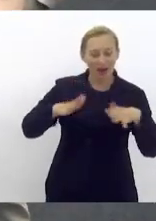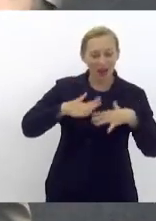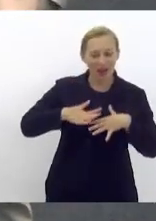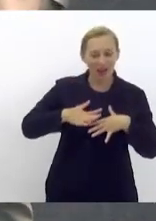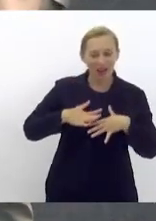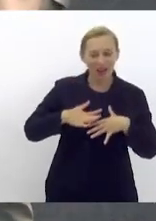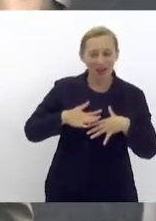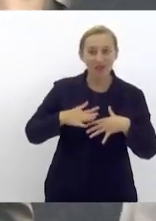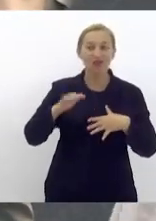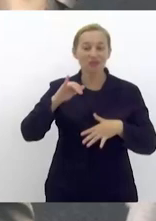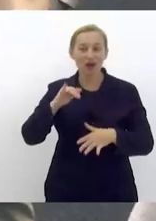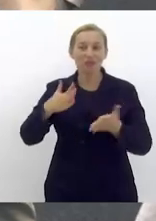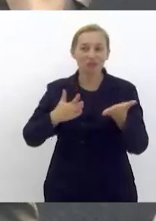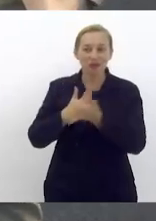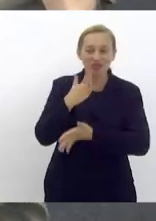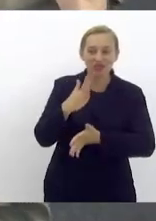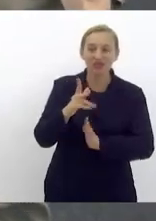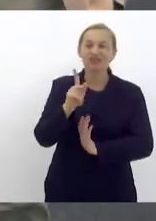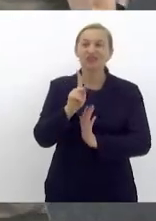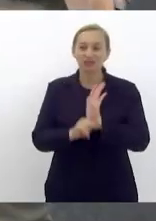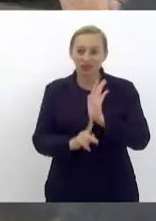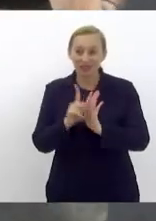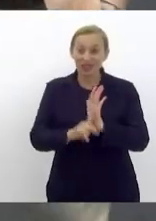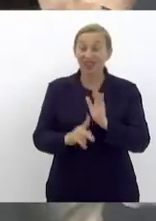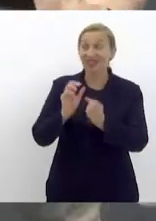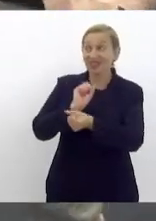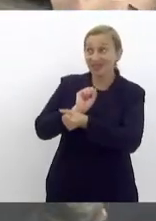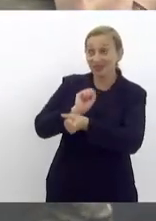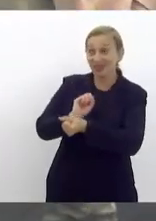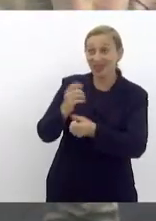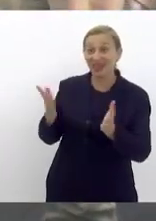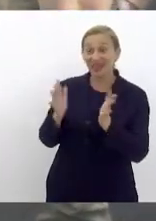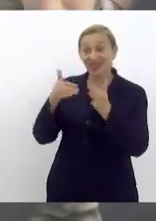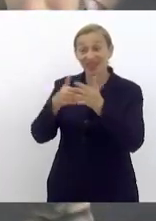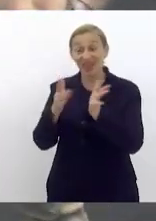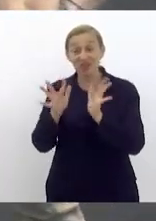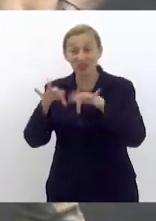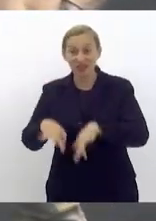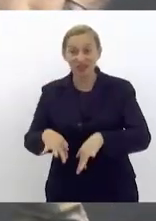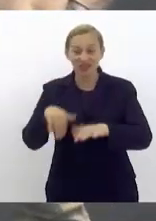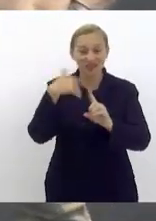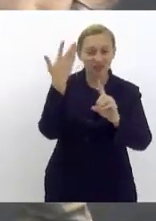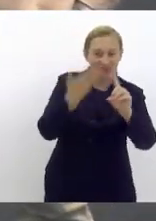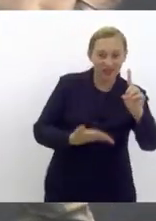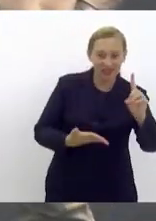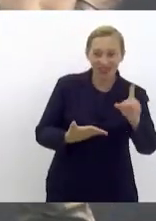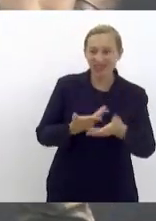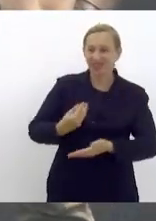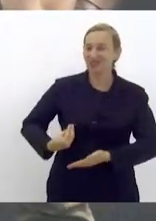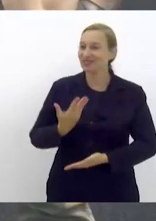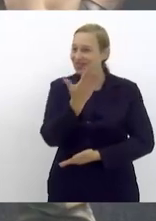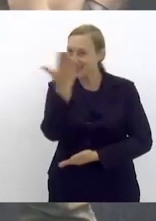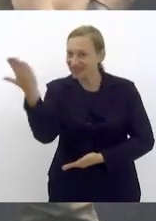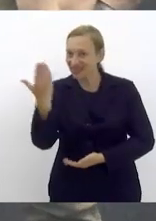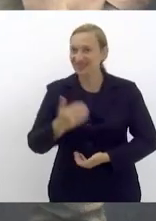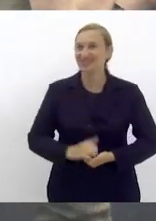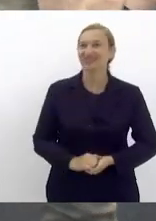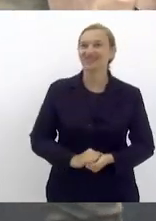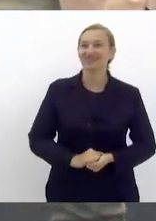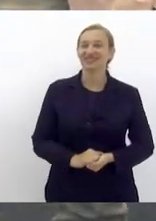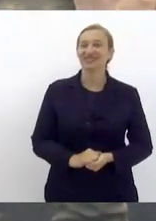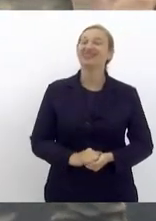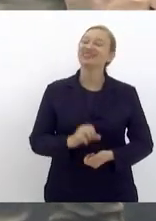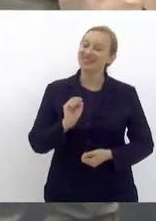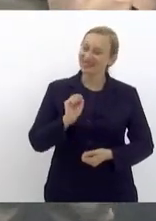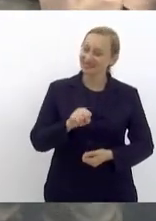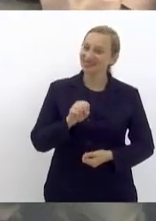qualificados, estamos aprovando aqui os projetos e espero que vá assim até o final, em homenagem aqui à presença de vocês. Vai